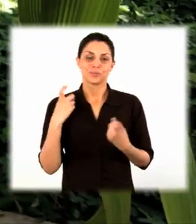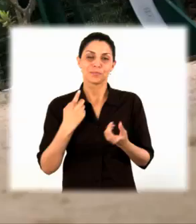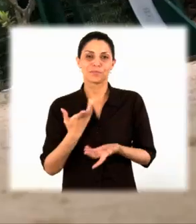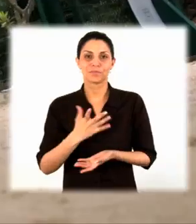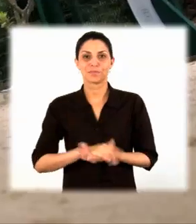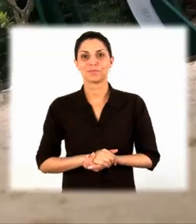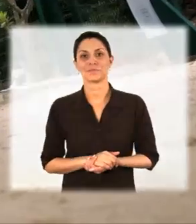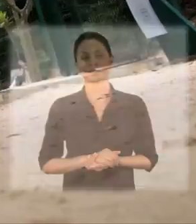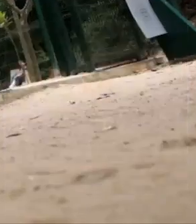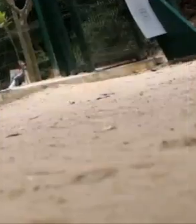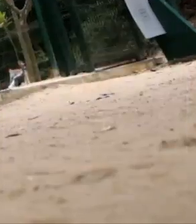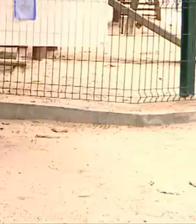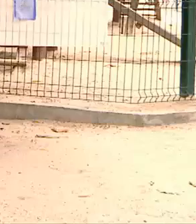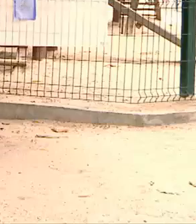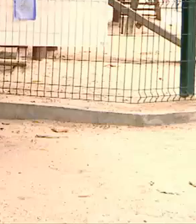parte.